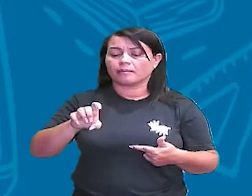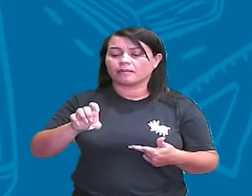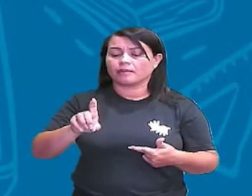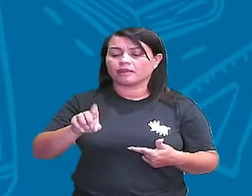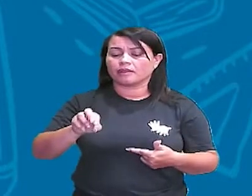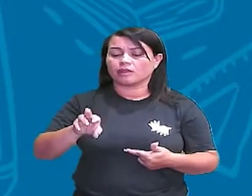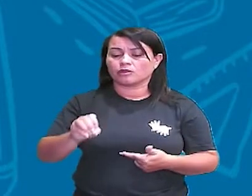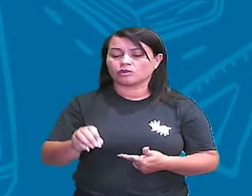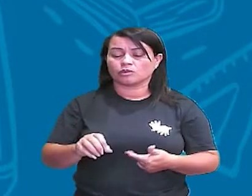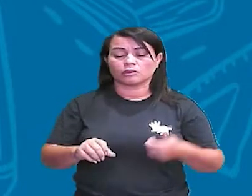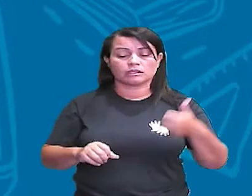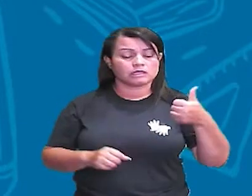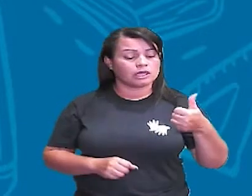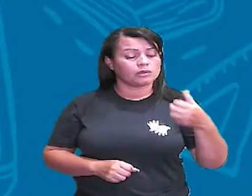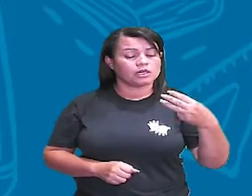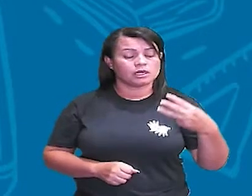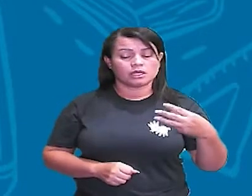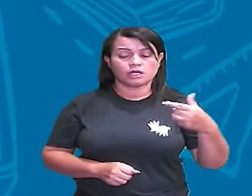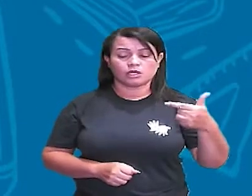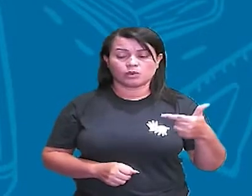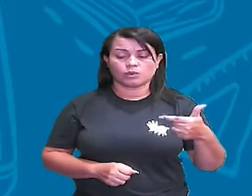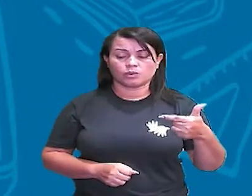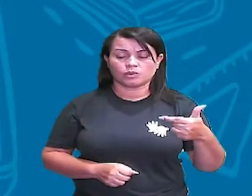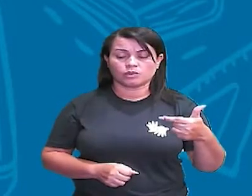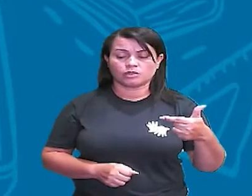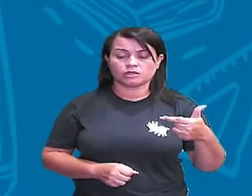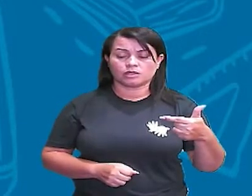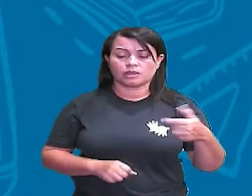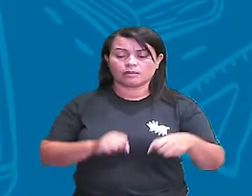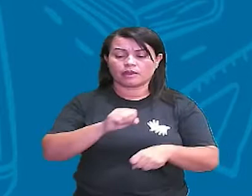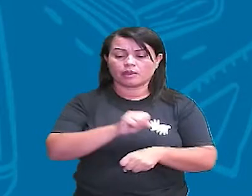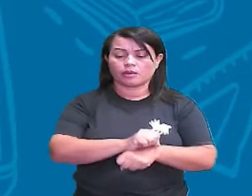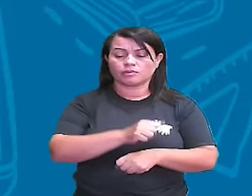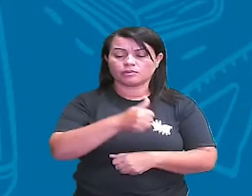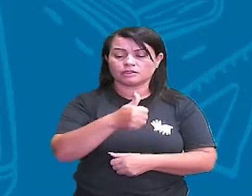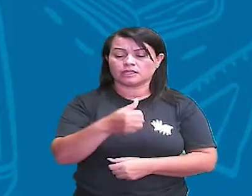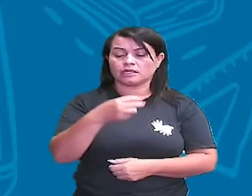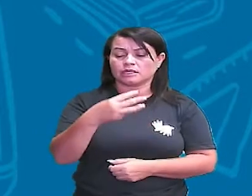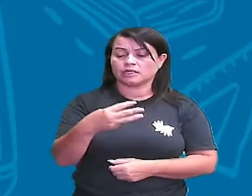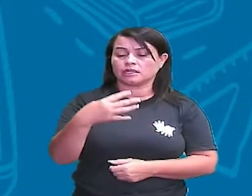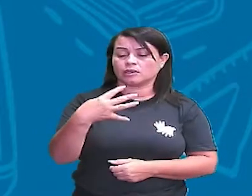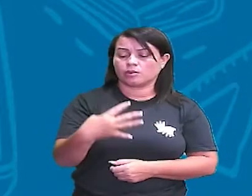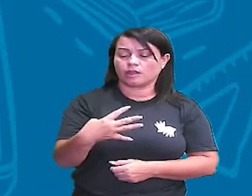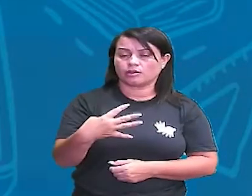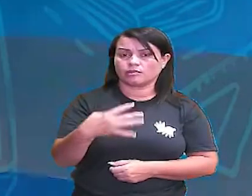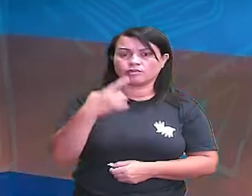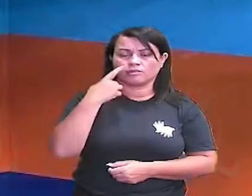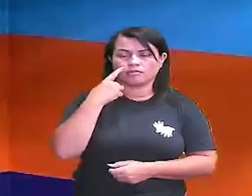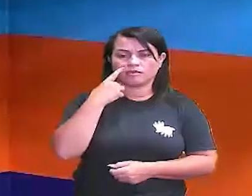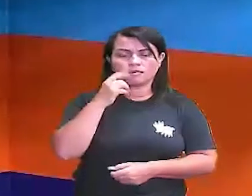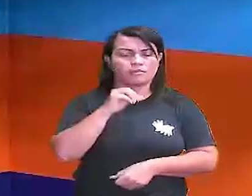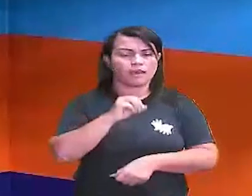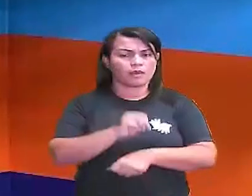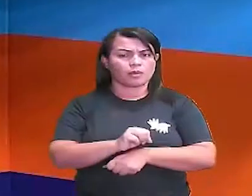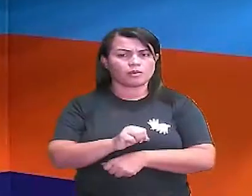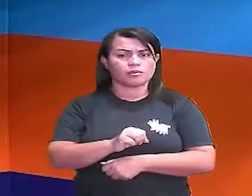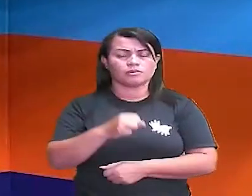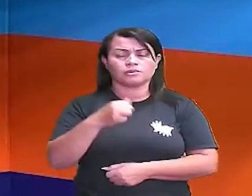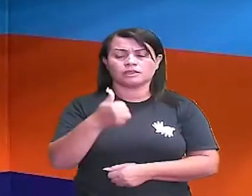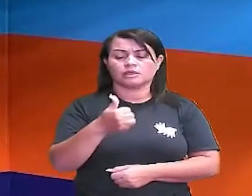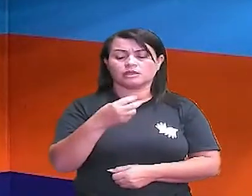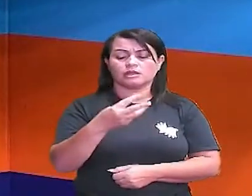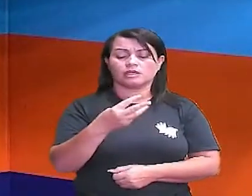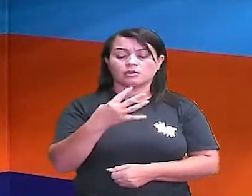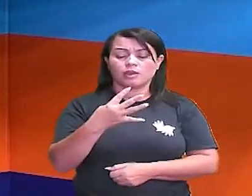do 132 e parou no 134, tá? Ó, ele parou aqui no